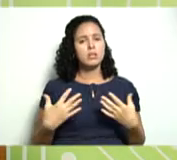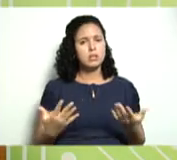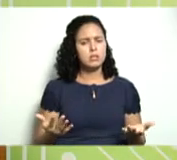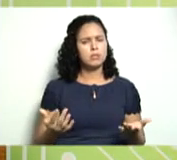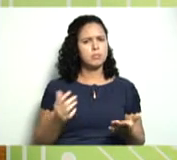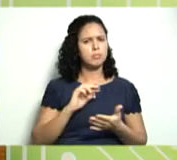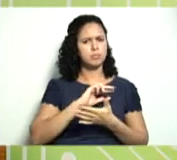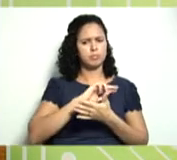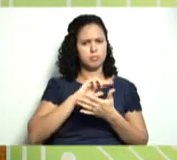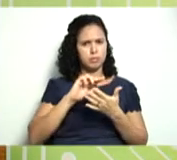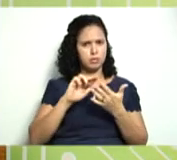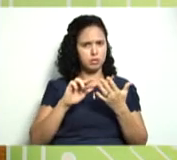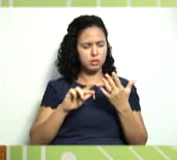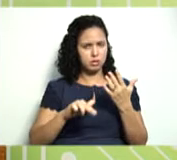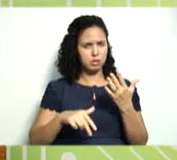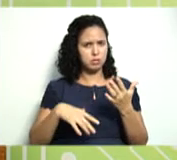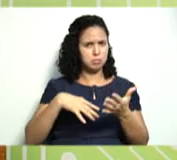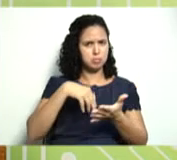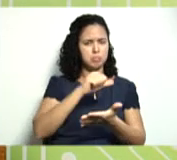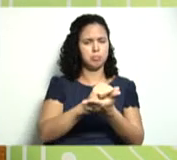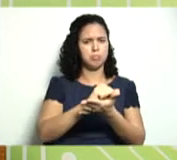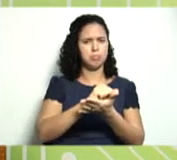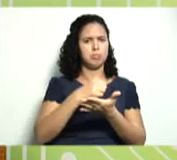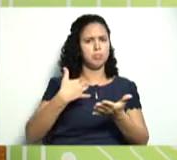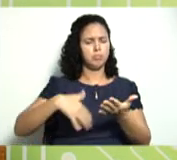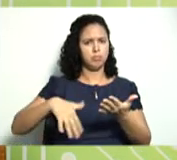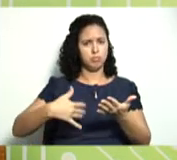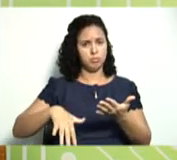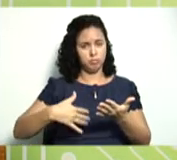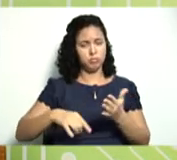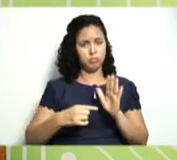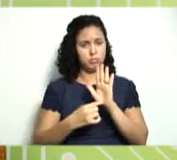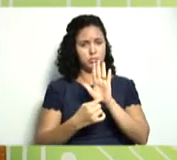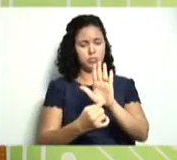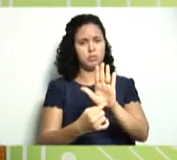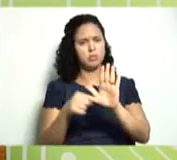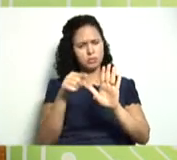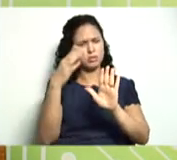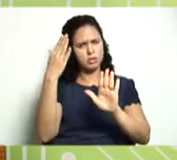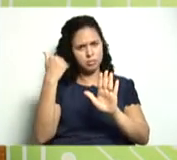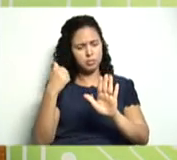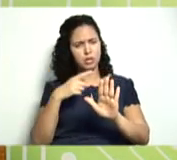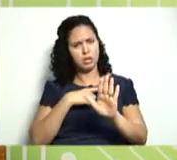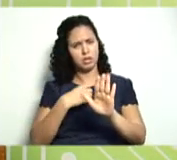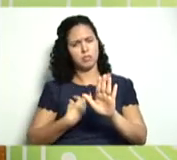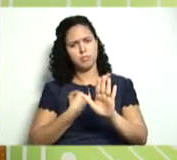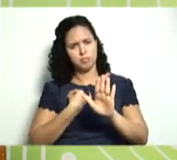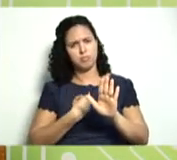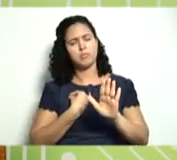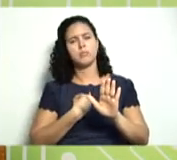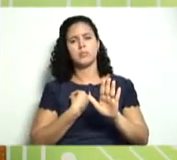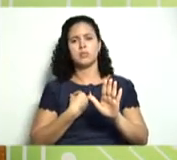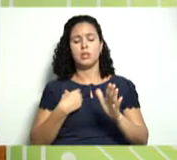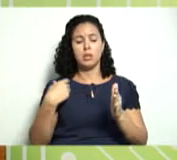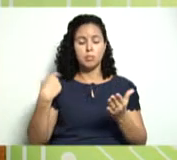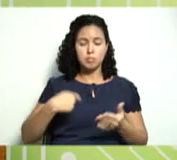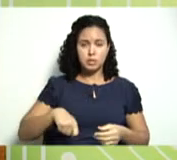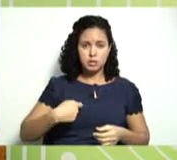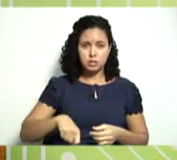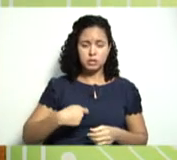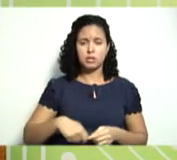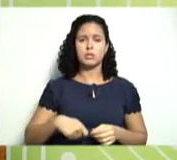são vários os protocolos a gente mostrou eles pra você sabe que eles insistem que eles precisam ser